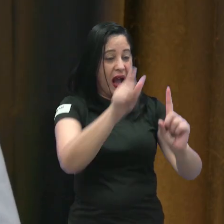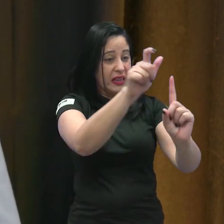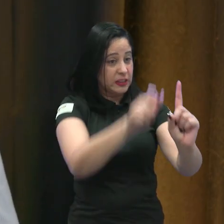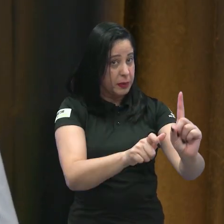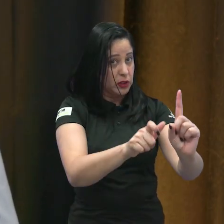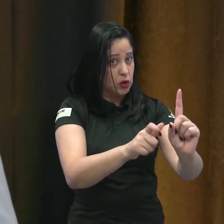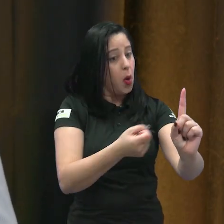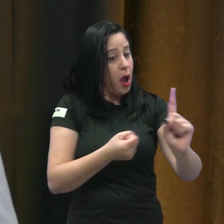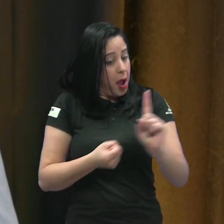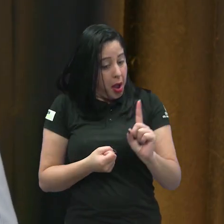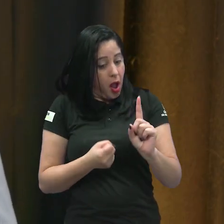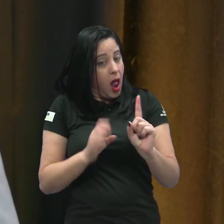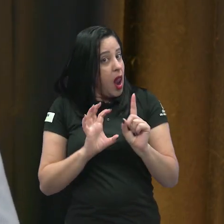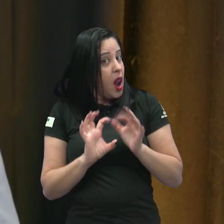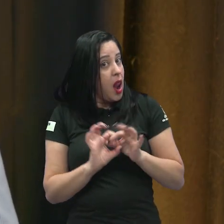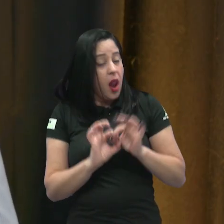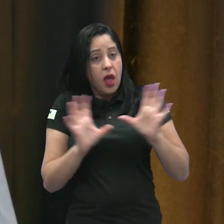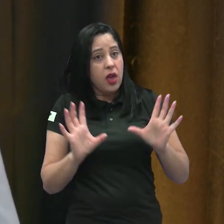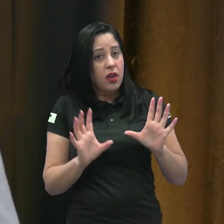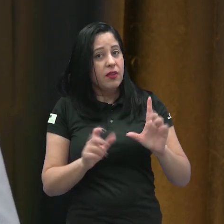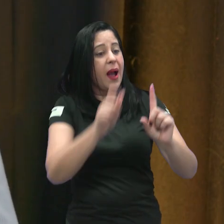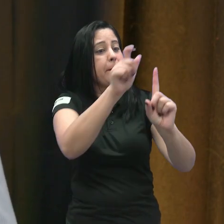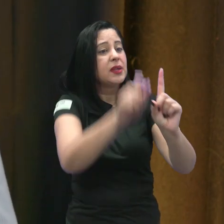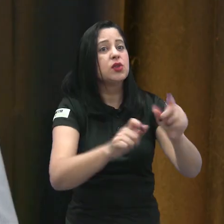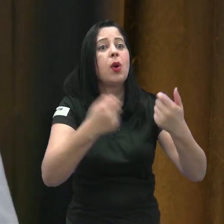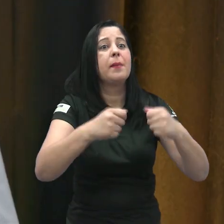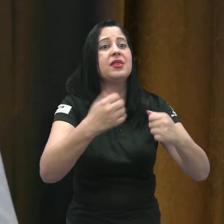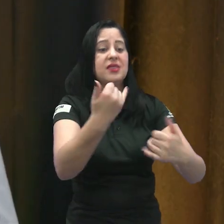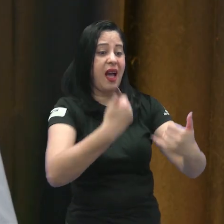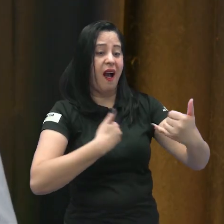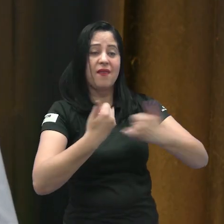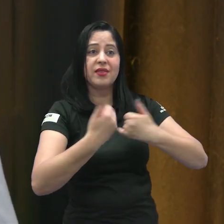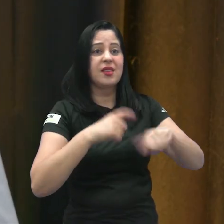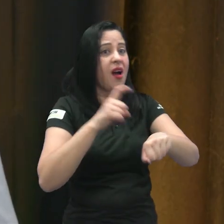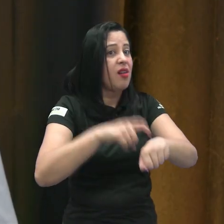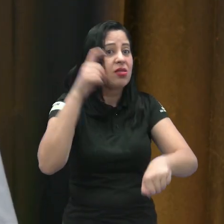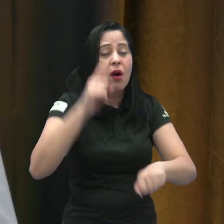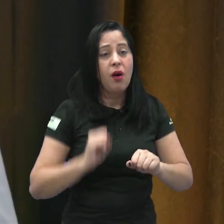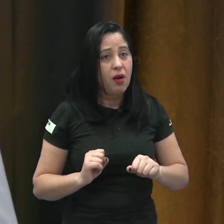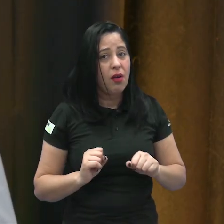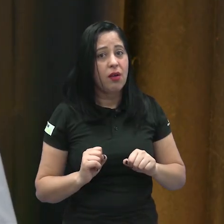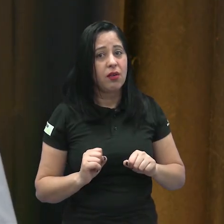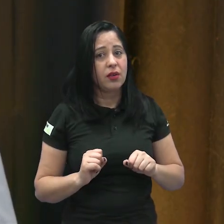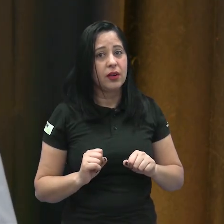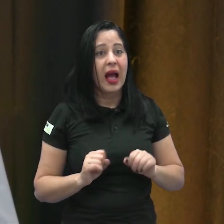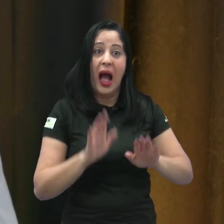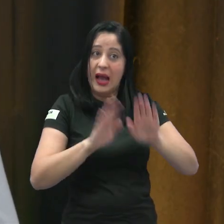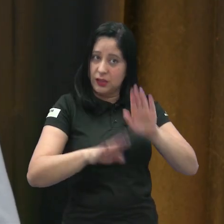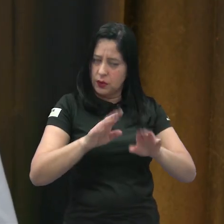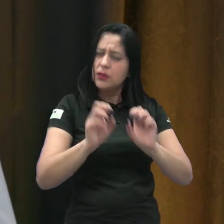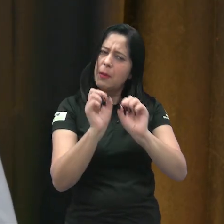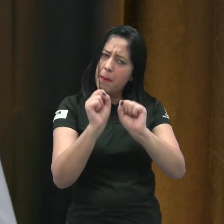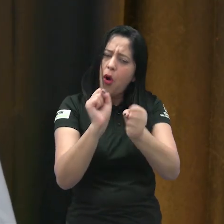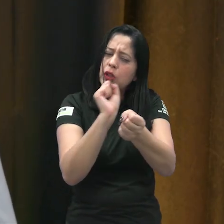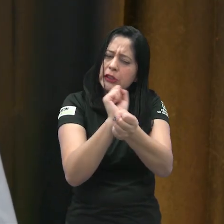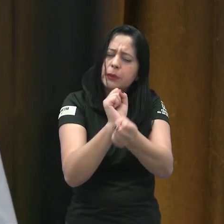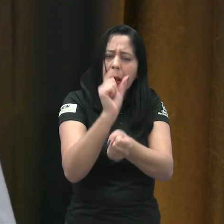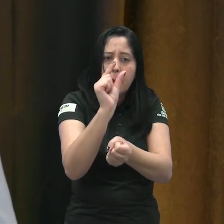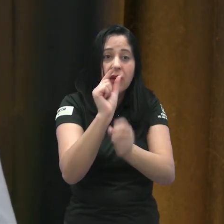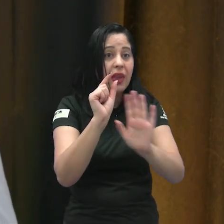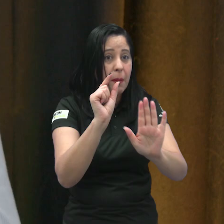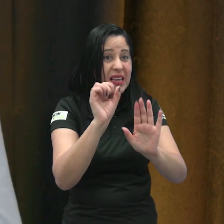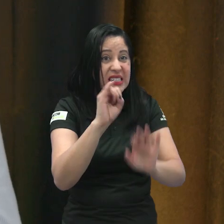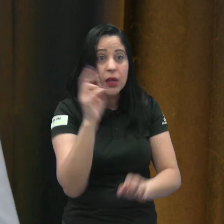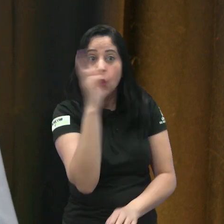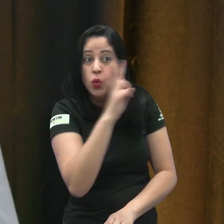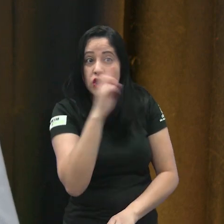as pessoas a falarem comigo, porque elas precisam falar na hora que elas de fato têm a necessidade. Tem coisa que dá para esperar, mas